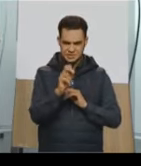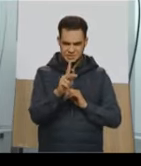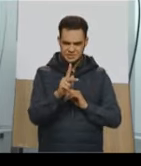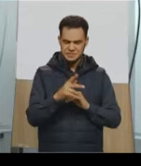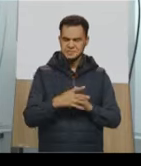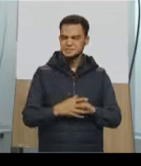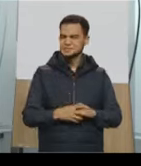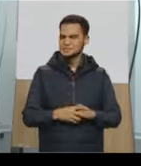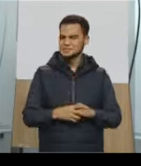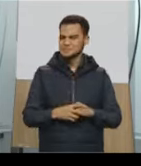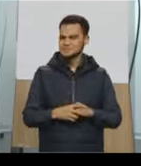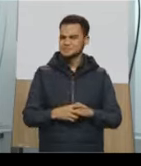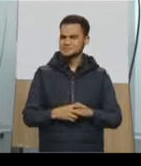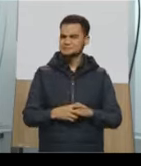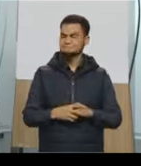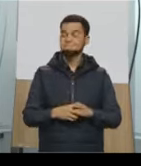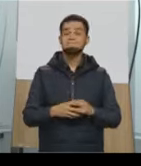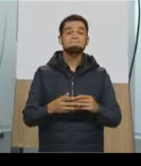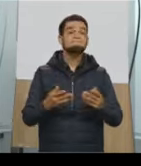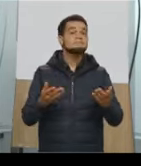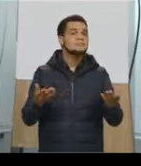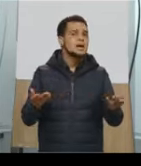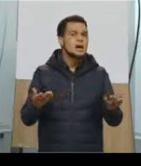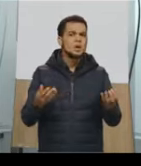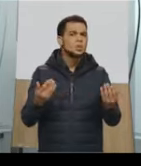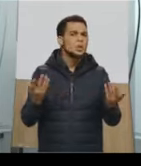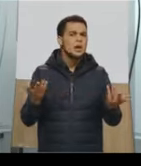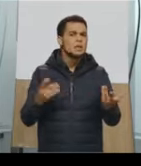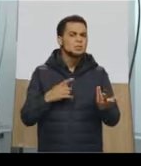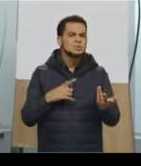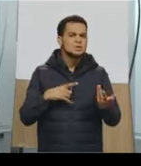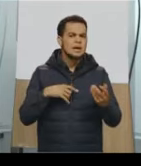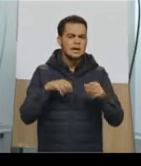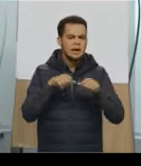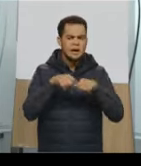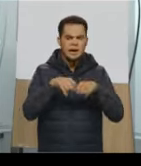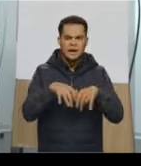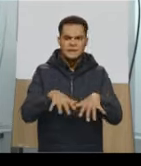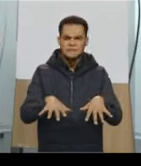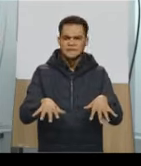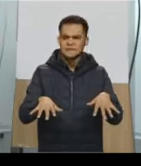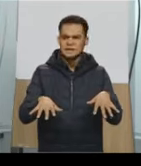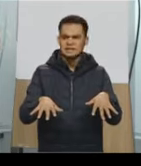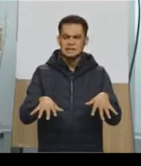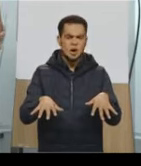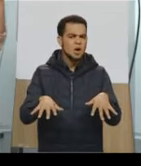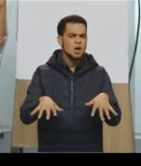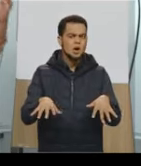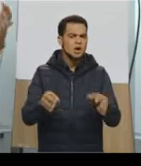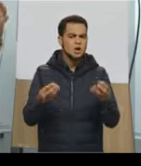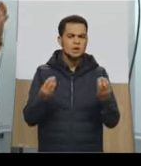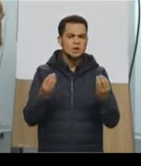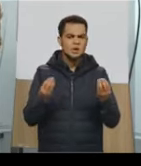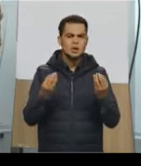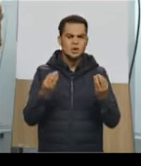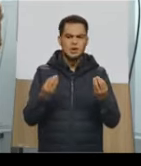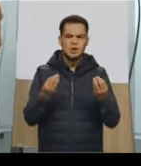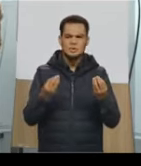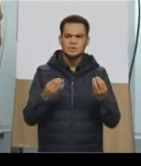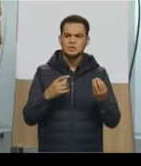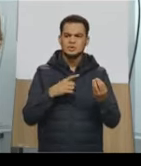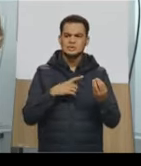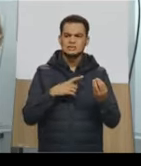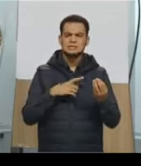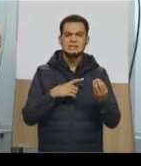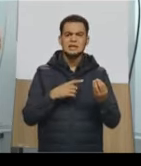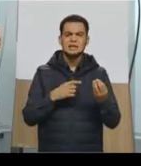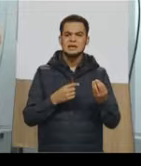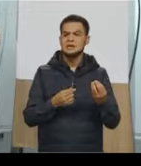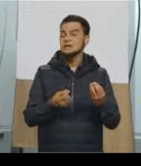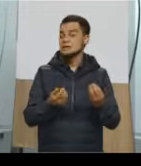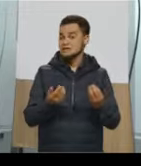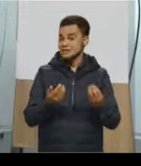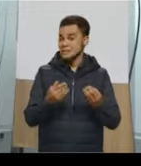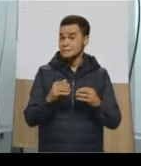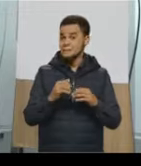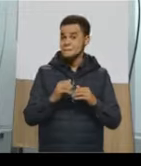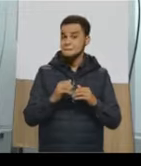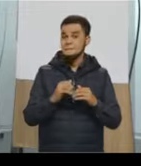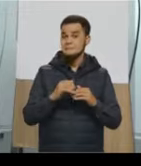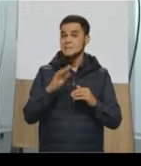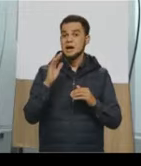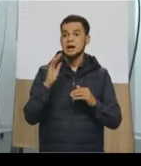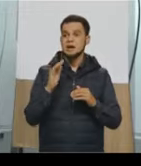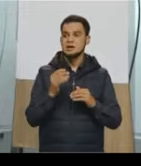E quando existem ramificações? Ou seja, quando a cadeia ela não tem apenas 2 extremidades, ela possui mais de